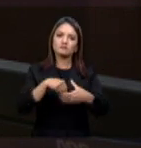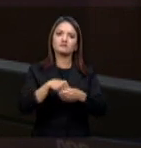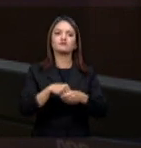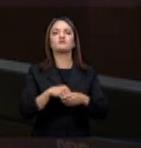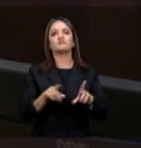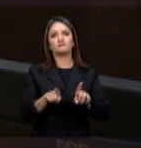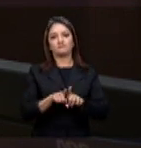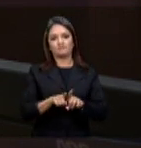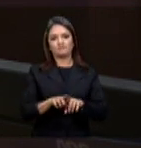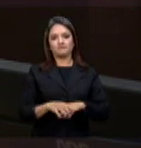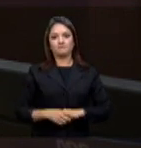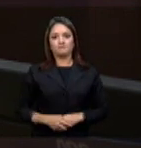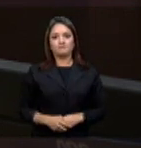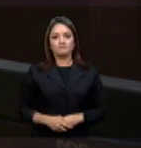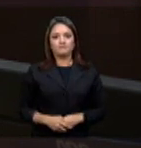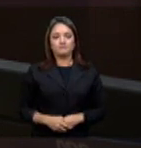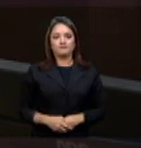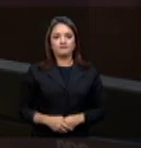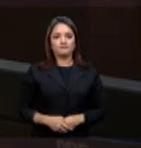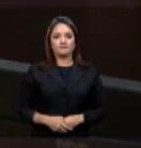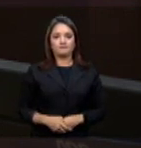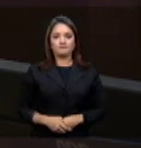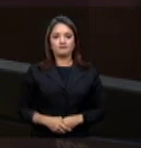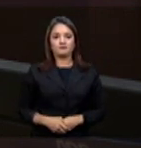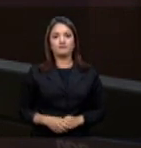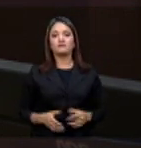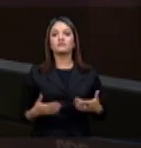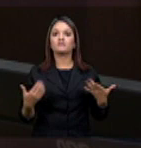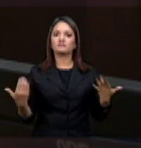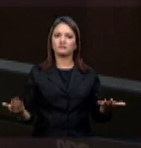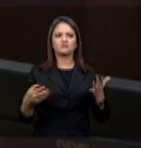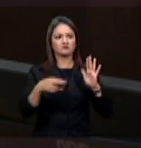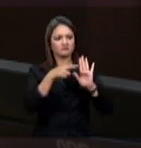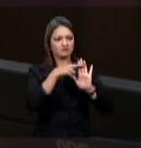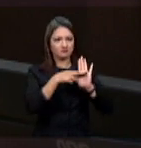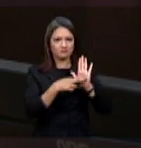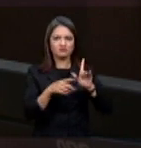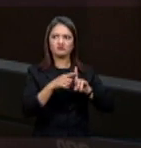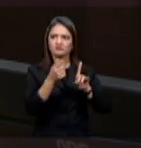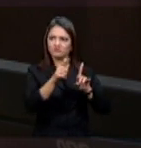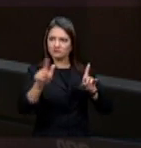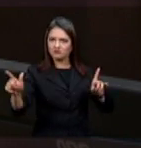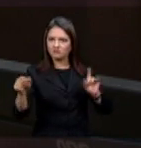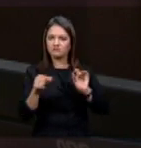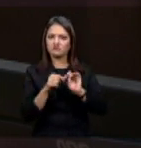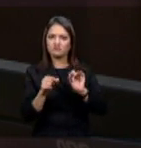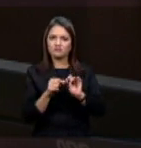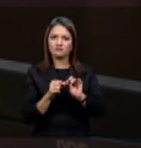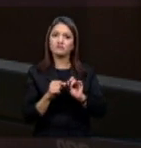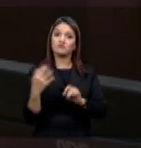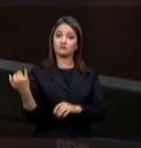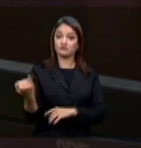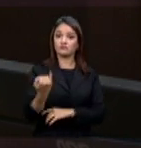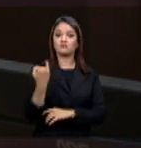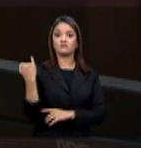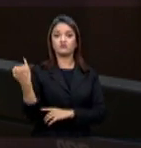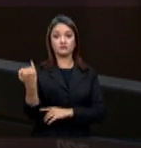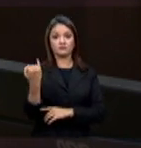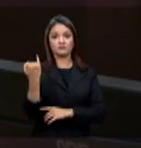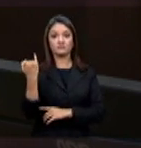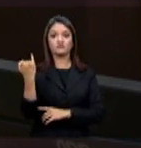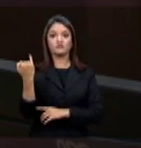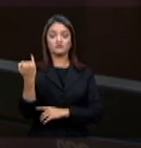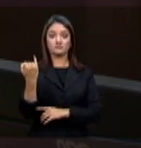esses indicadores são estas e outras normas que que vem sendo editadas são muito importantes